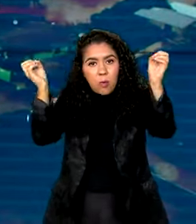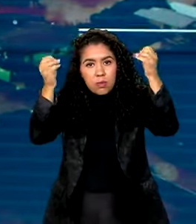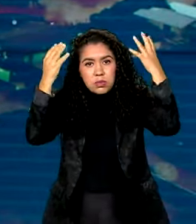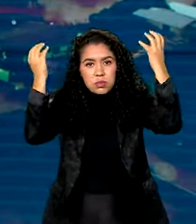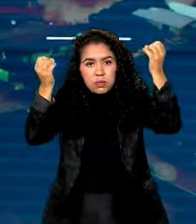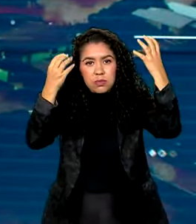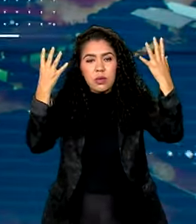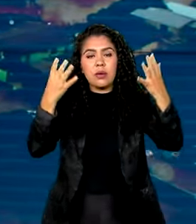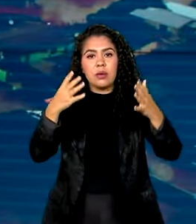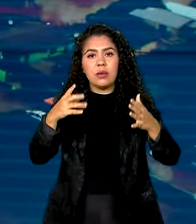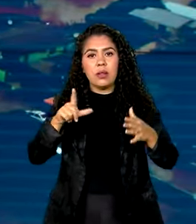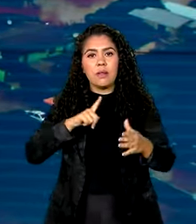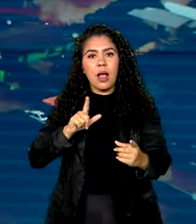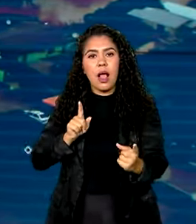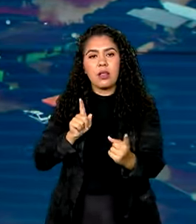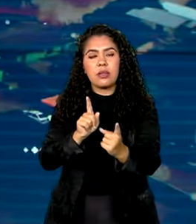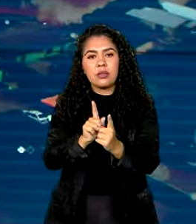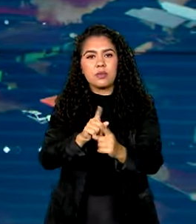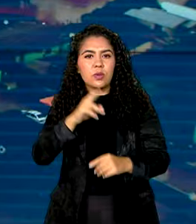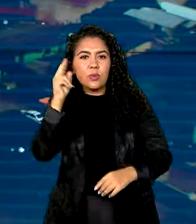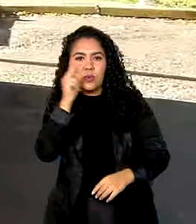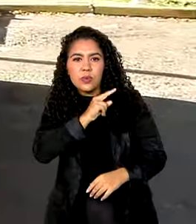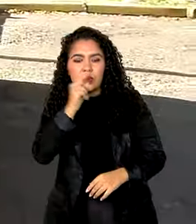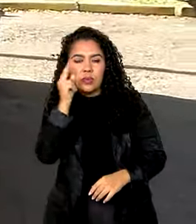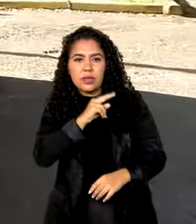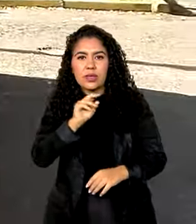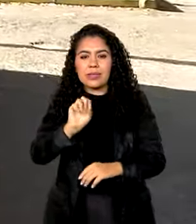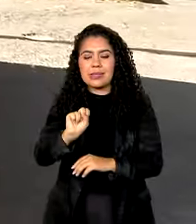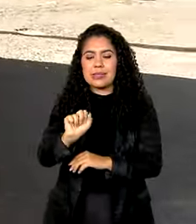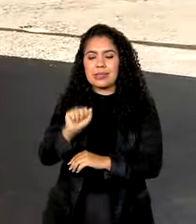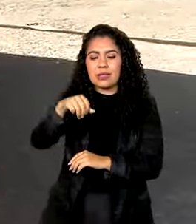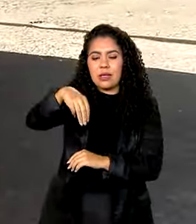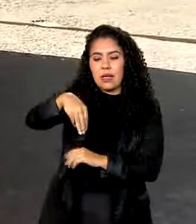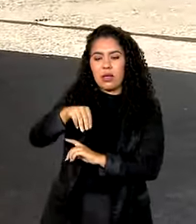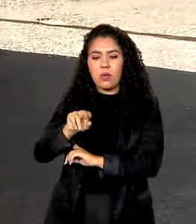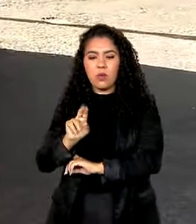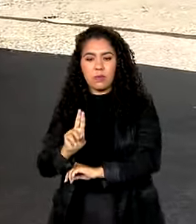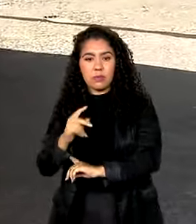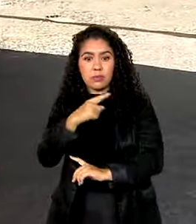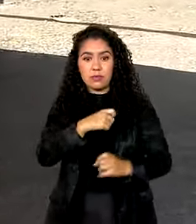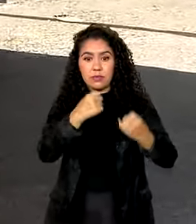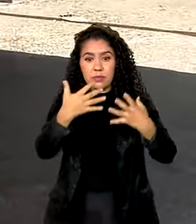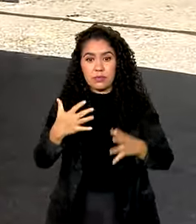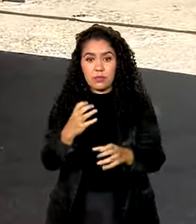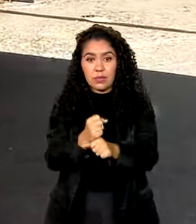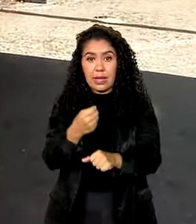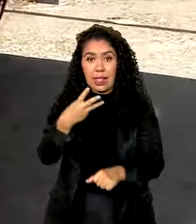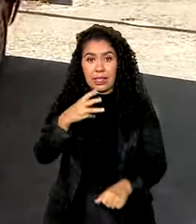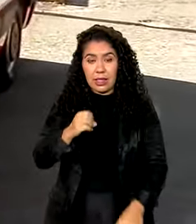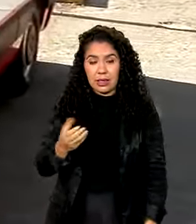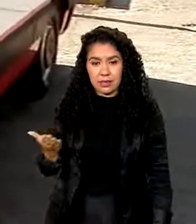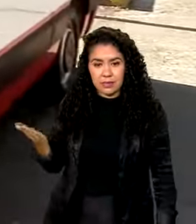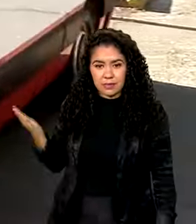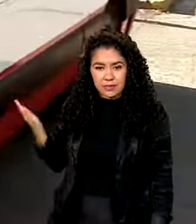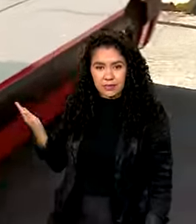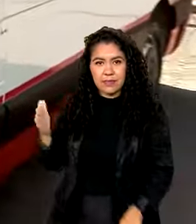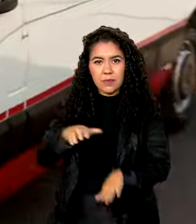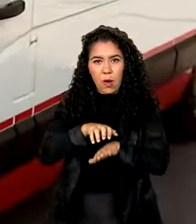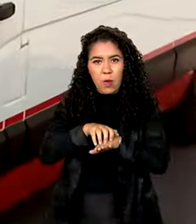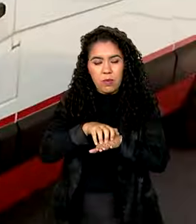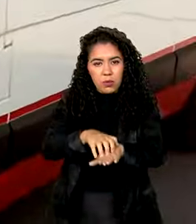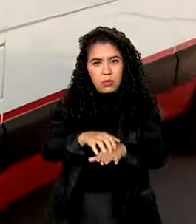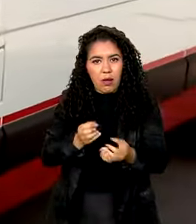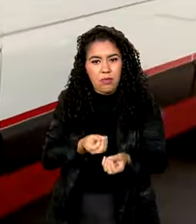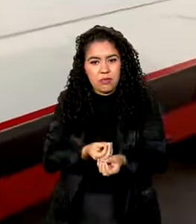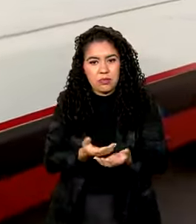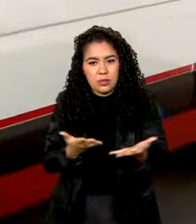Atendimento Móvel de Urgência, o SAMU. As 30 ambulâncias entregues pelo Ministério da Saúde ao Rio Grande do Sul